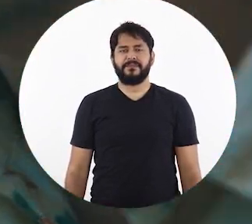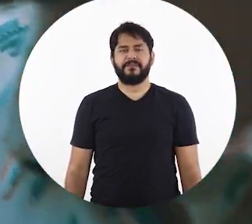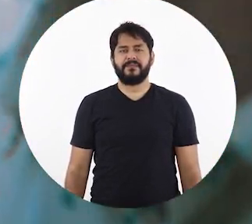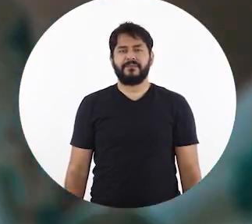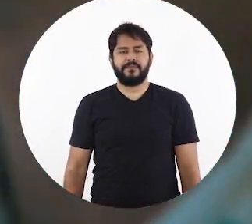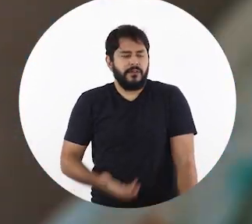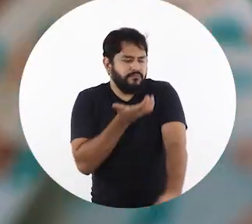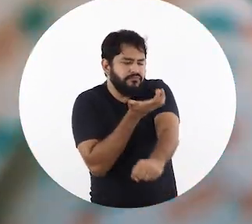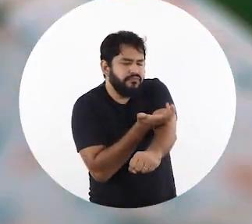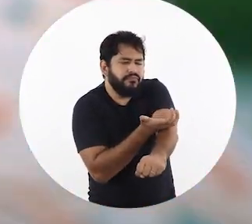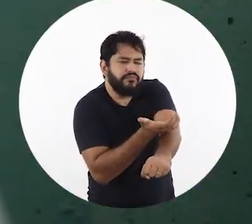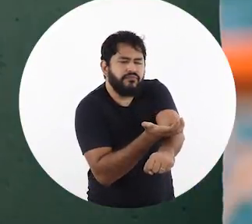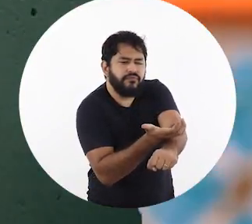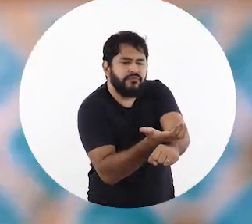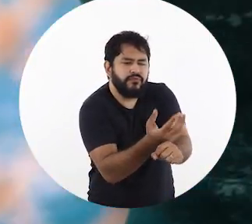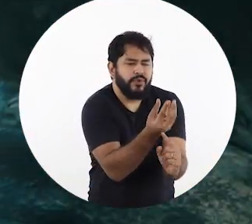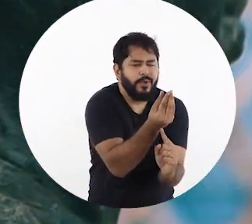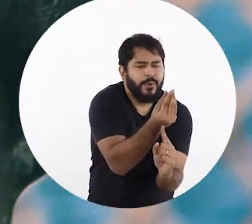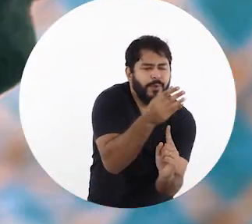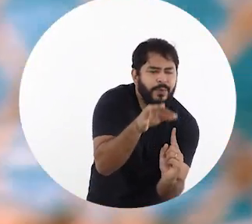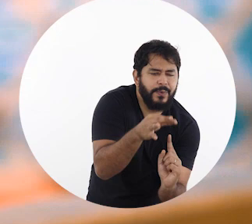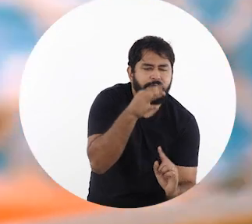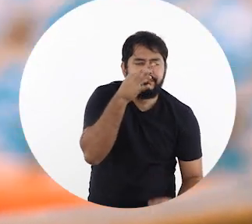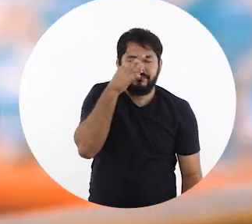Roseira, dá-me uma rosa.